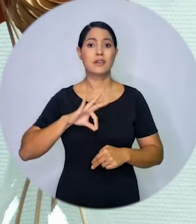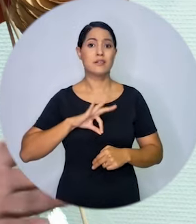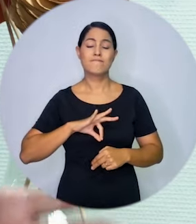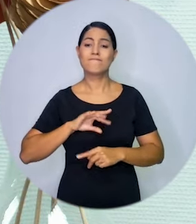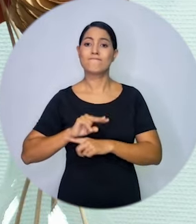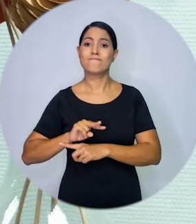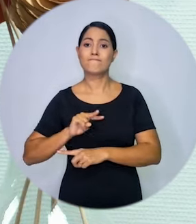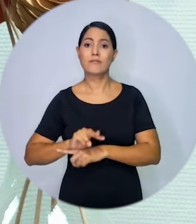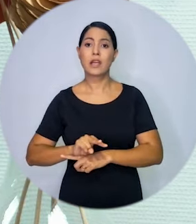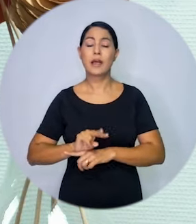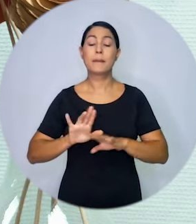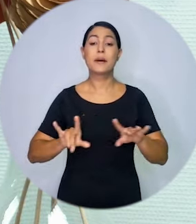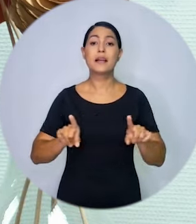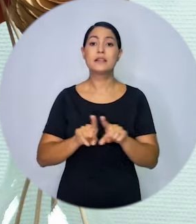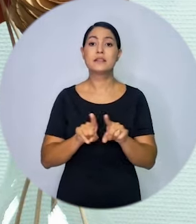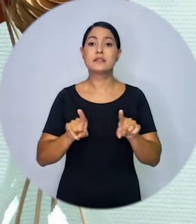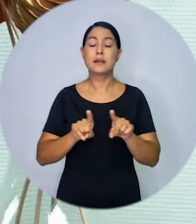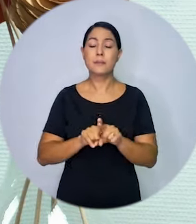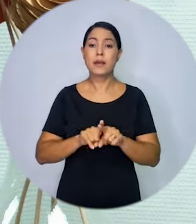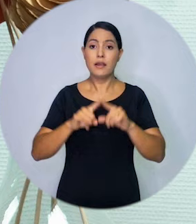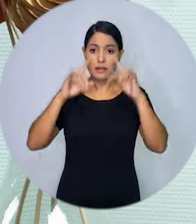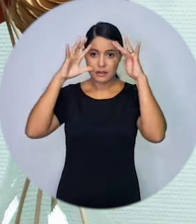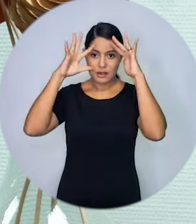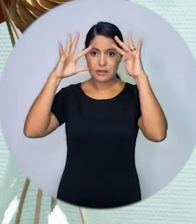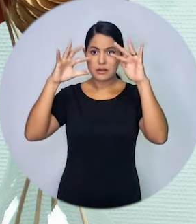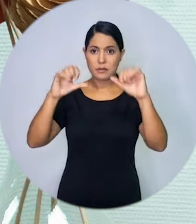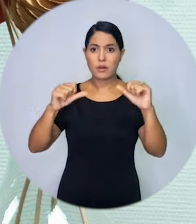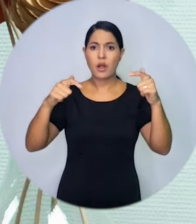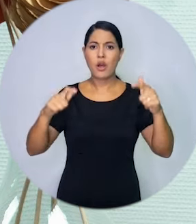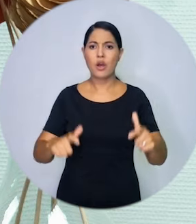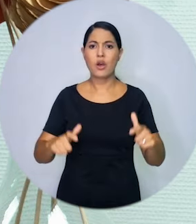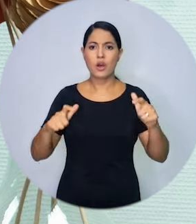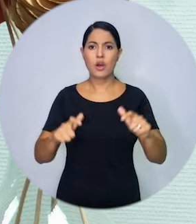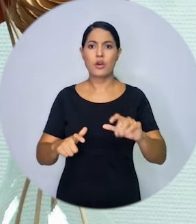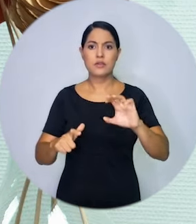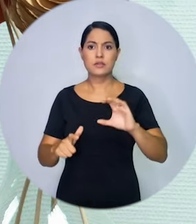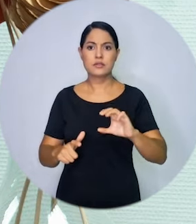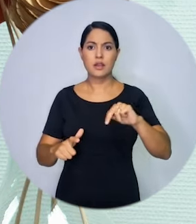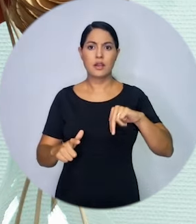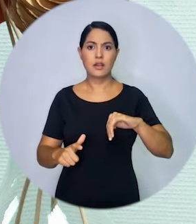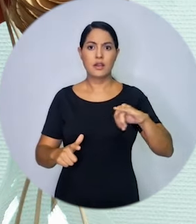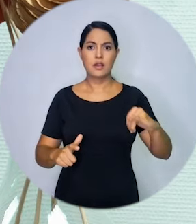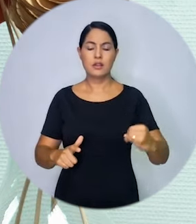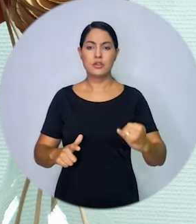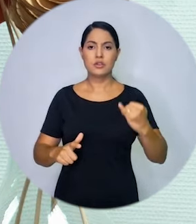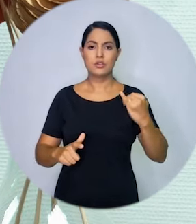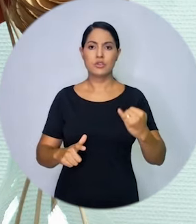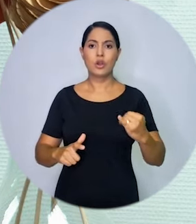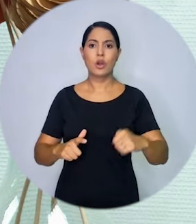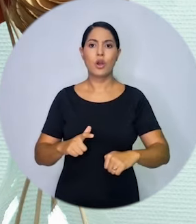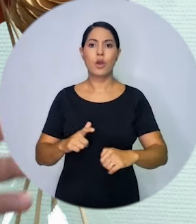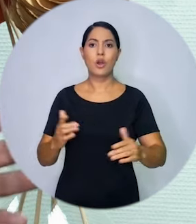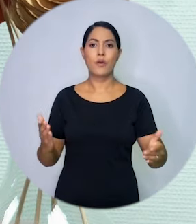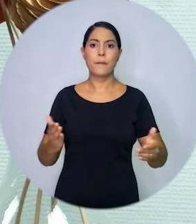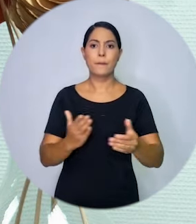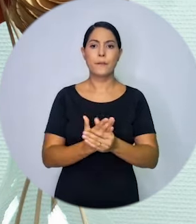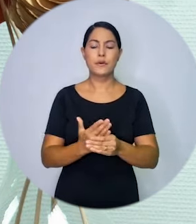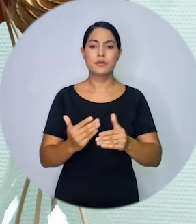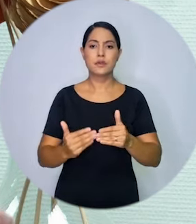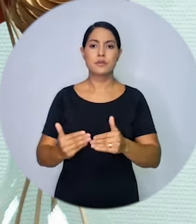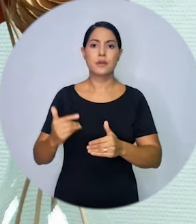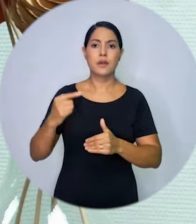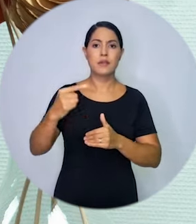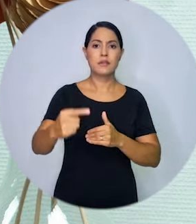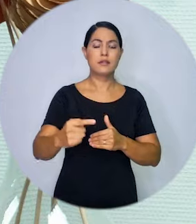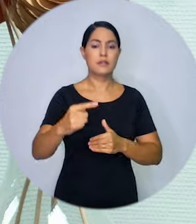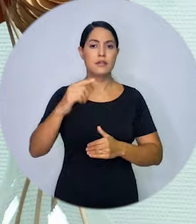sustento, como também atuação junto aos tribunais, junto ao CNJ, para garantir a suspensão dos prazos judiciais